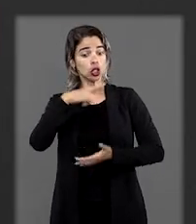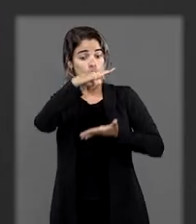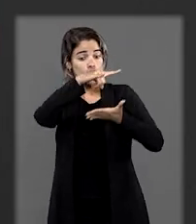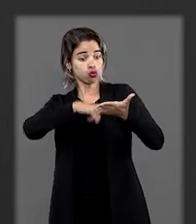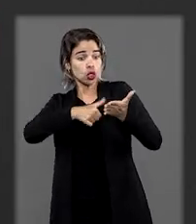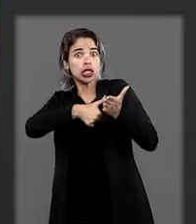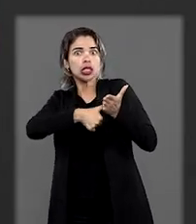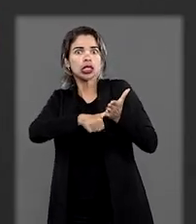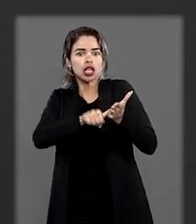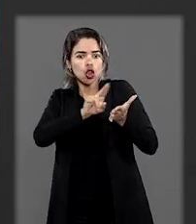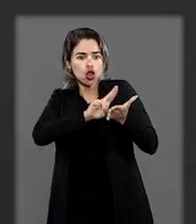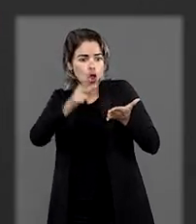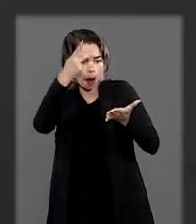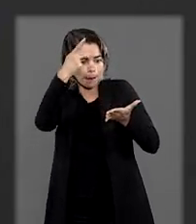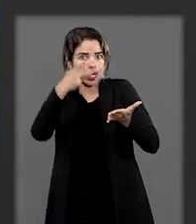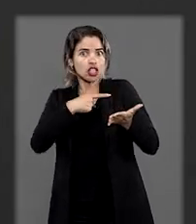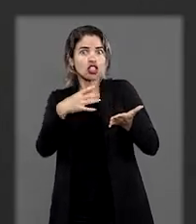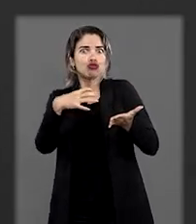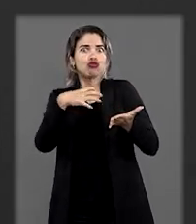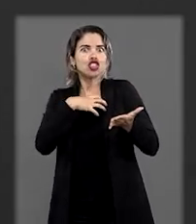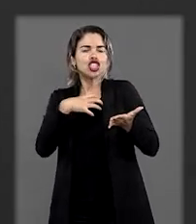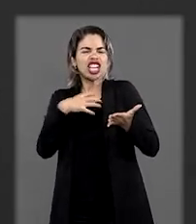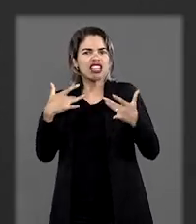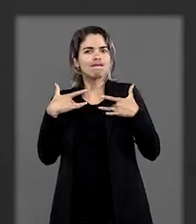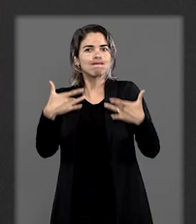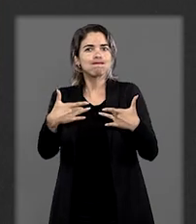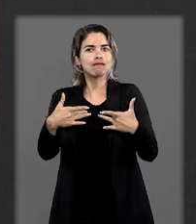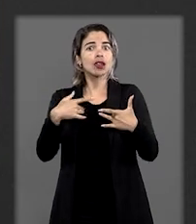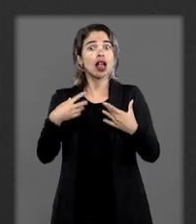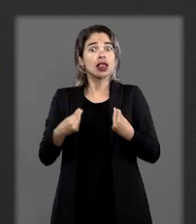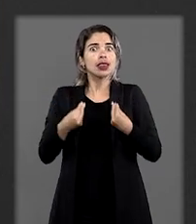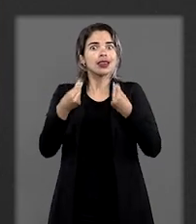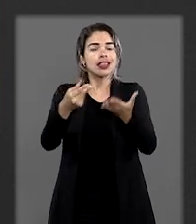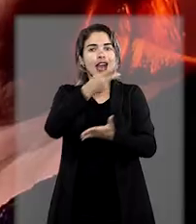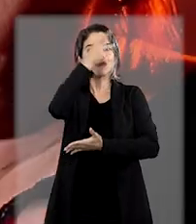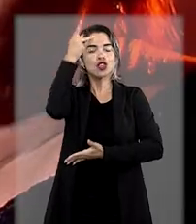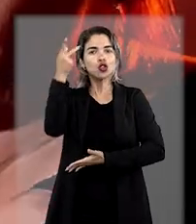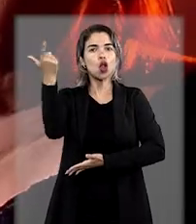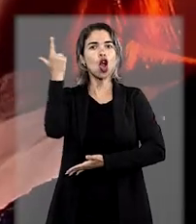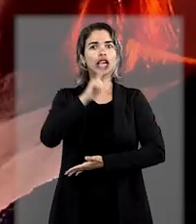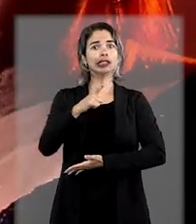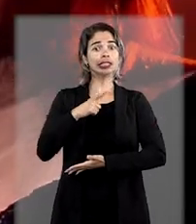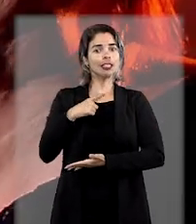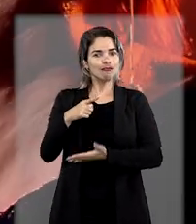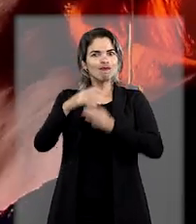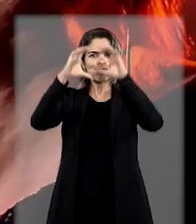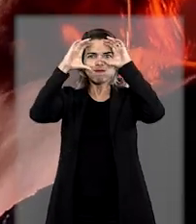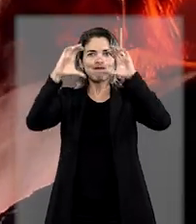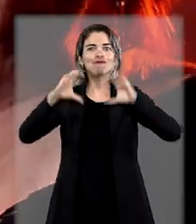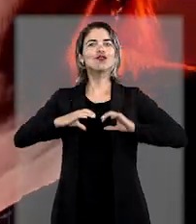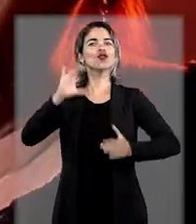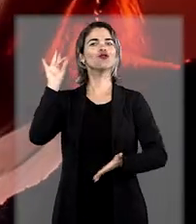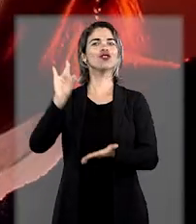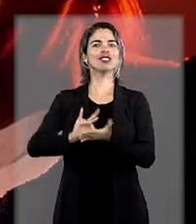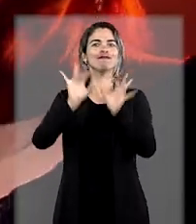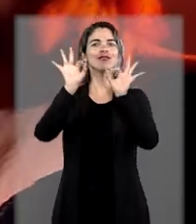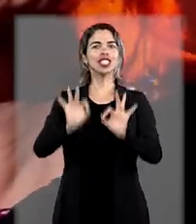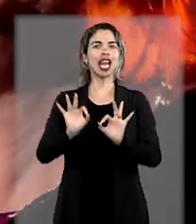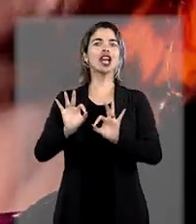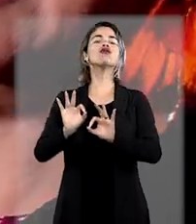dos seus identidade o seu nome com seu direito de agir você não reconhecendo um reconhecimento da pessoa de cidadania